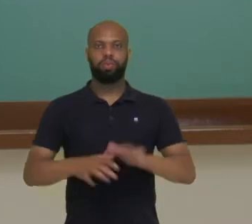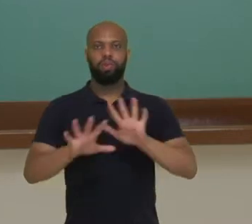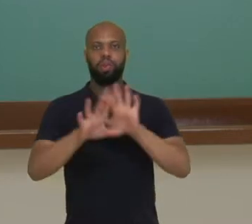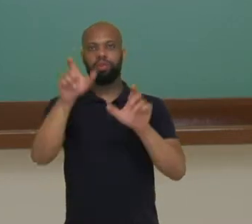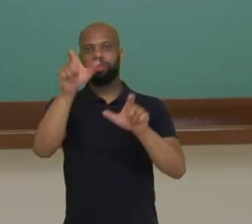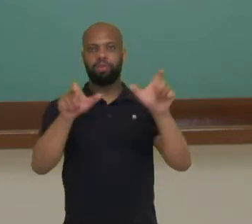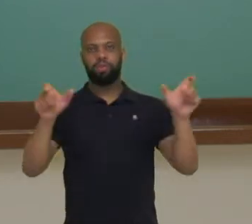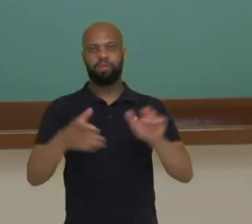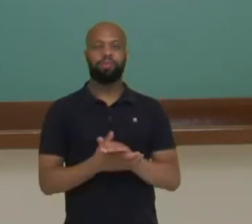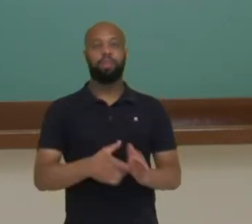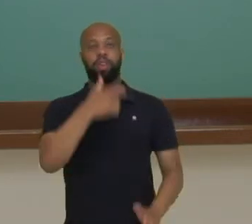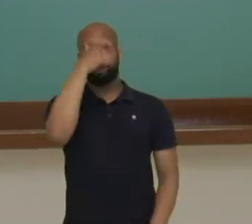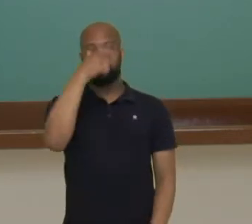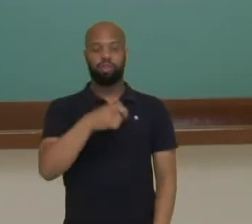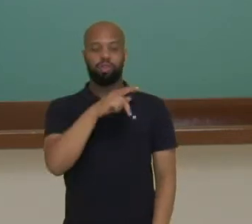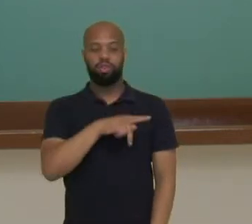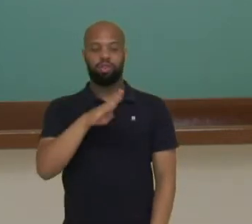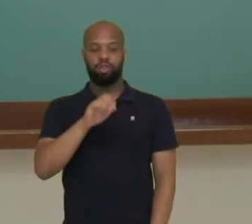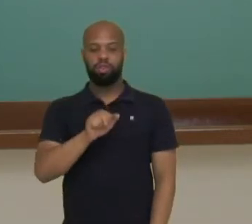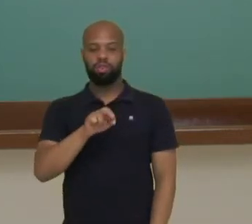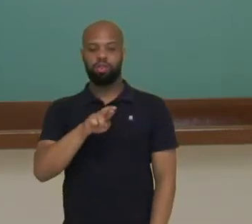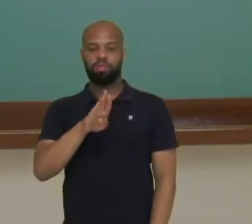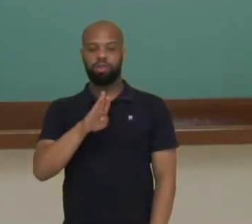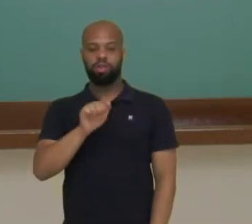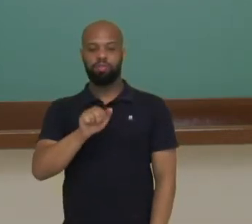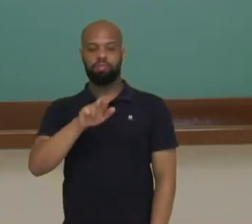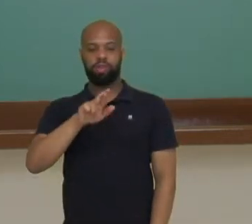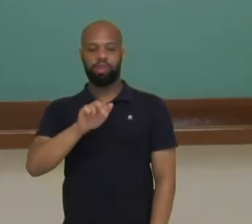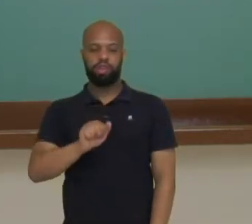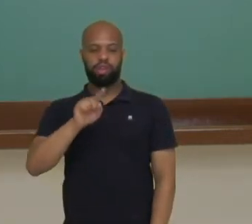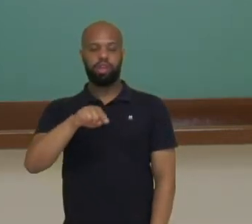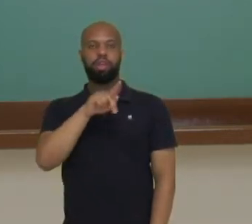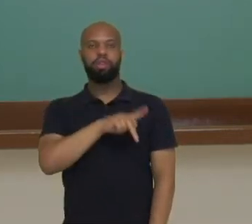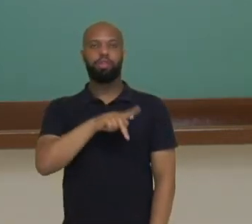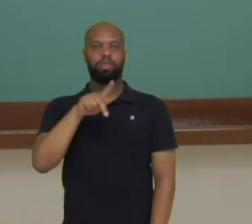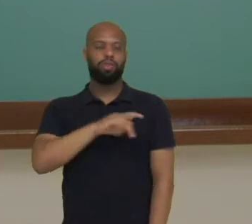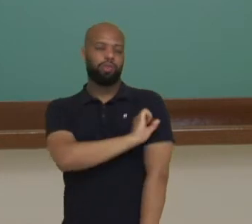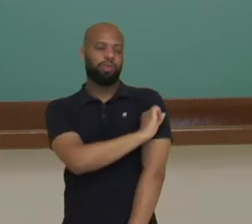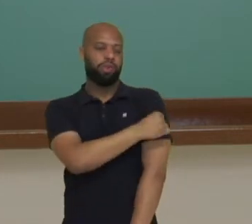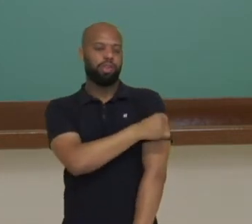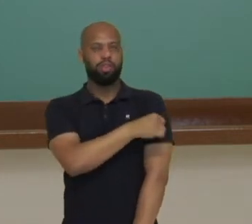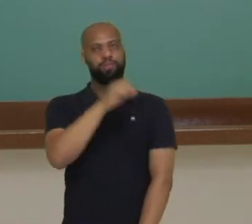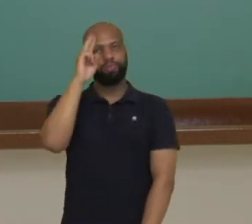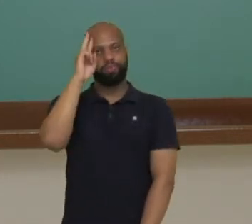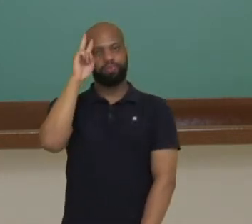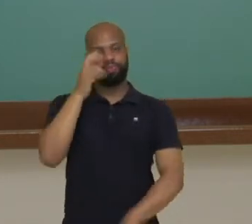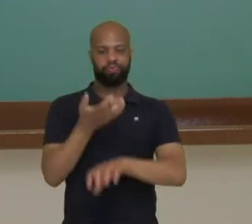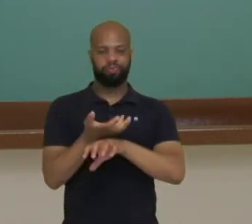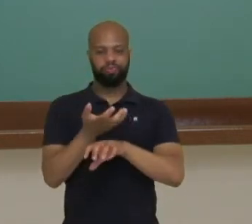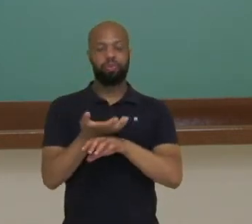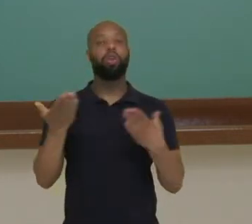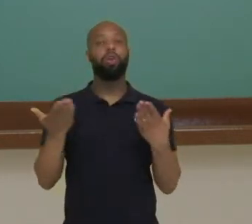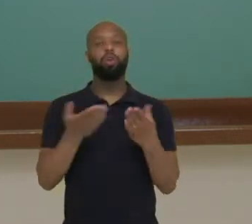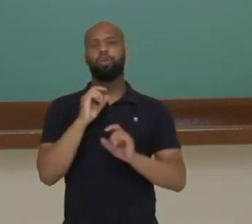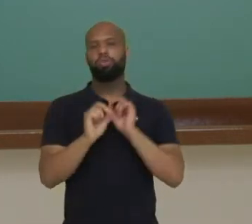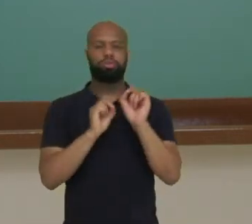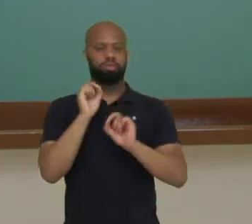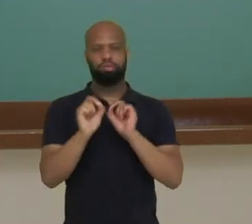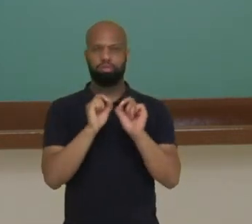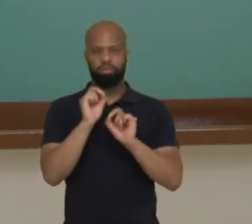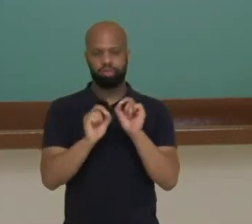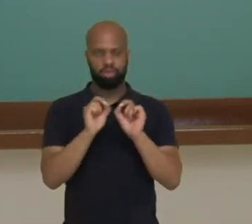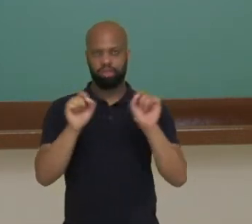Oi, pessoal! Eu sou a professora Bárbara Furquinha, professora de vocês do 8º ano. Nessa aula, a gente